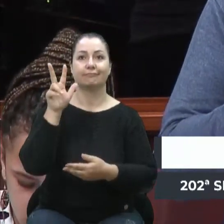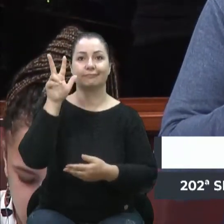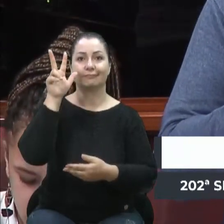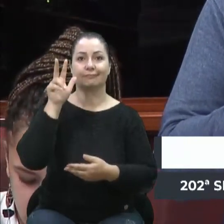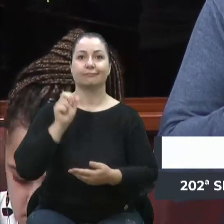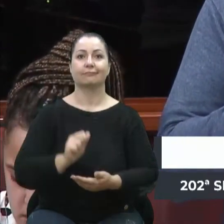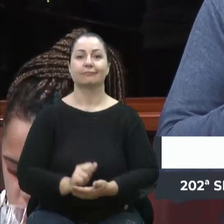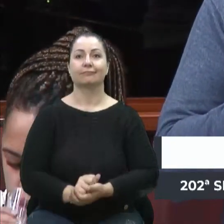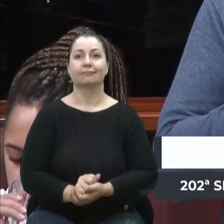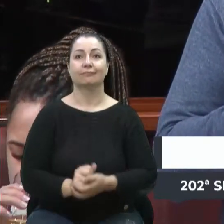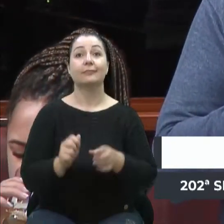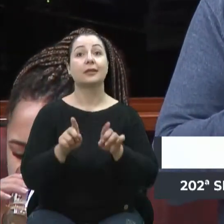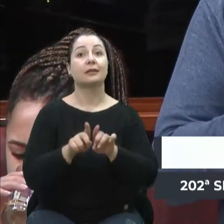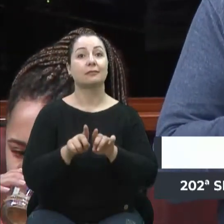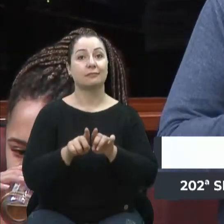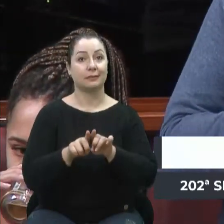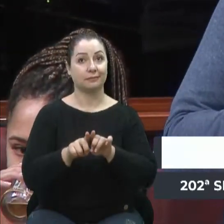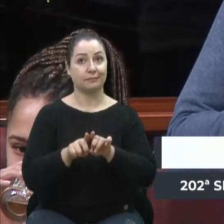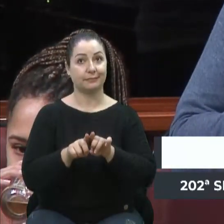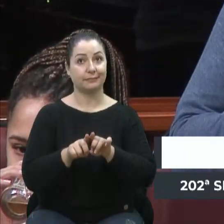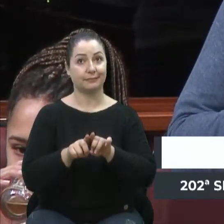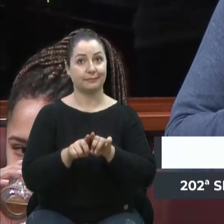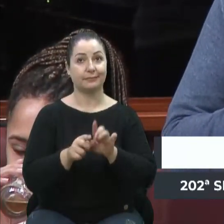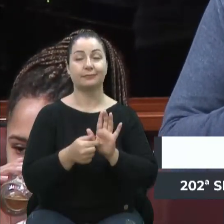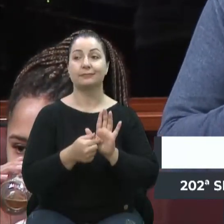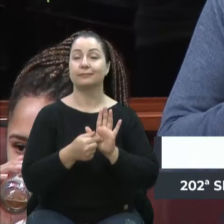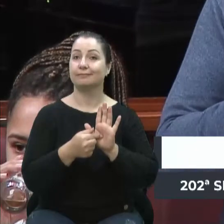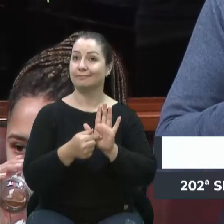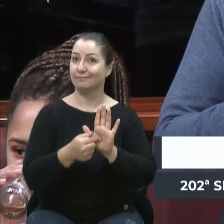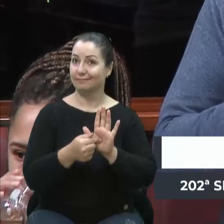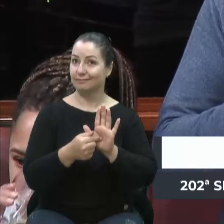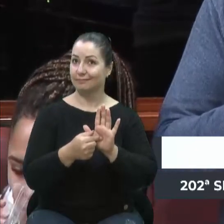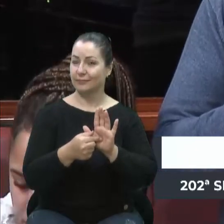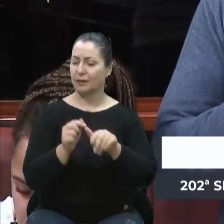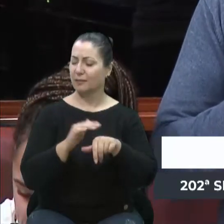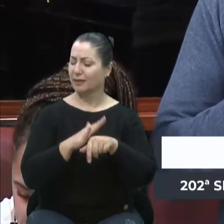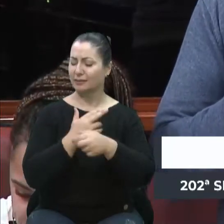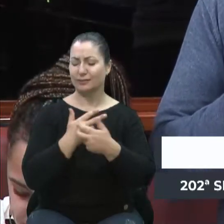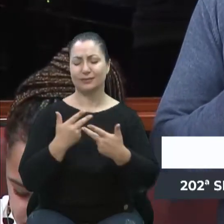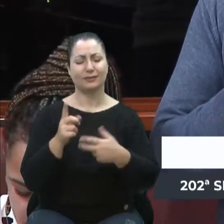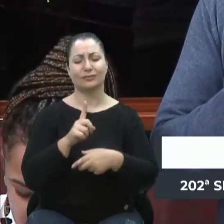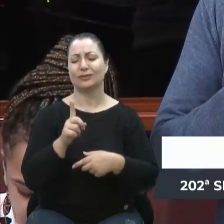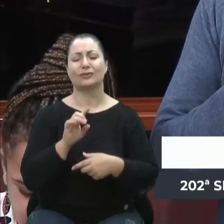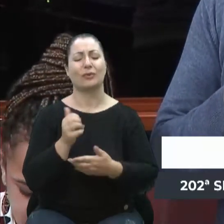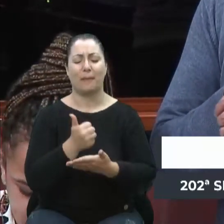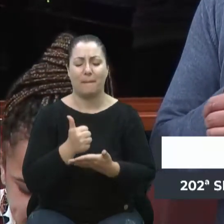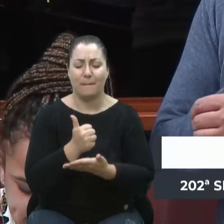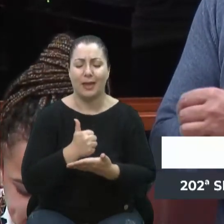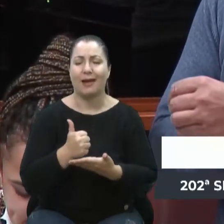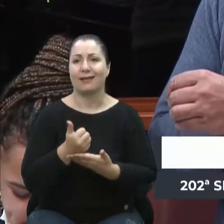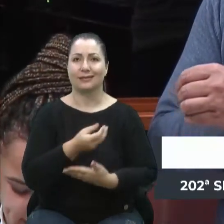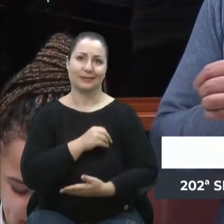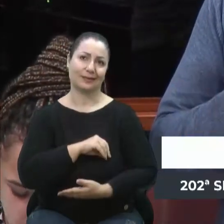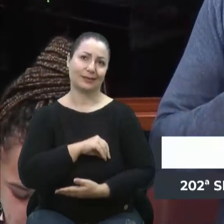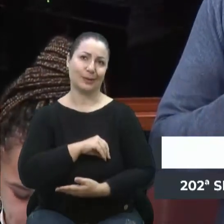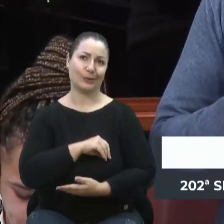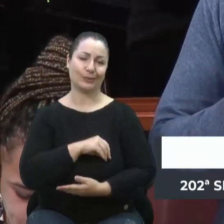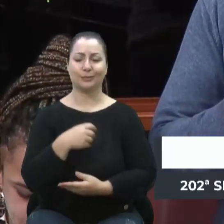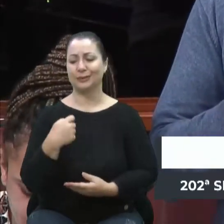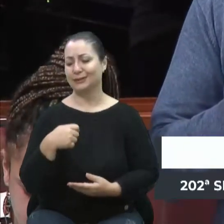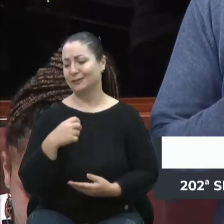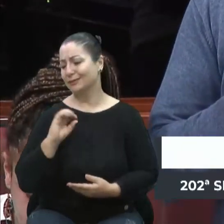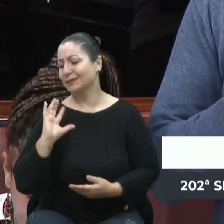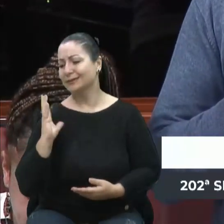que também ela se apresenta além do piso, né, ela precisa ocorrer, né, numa